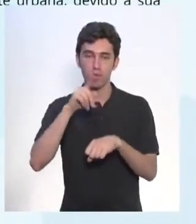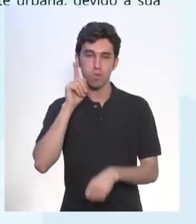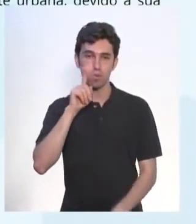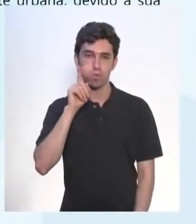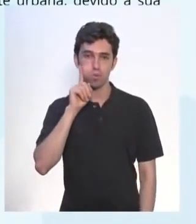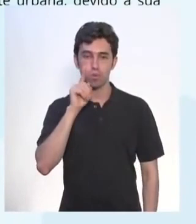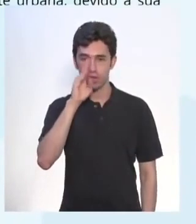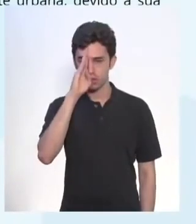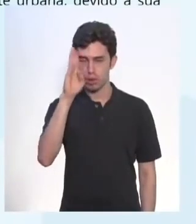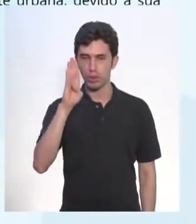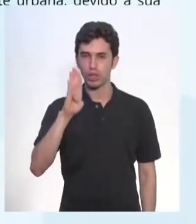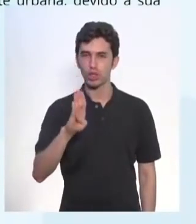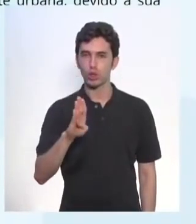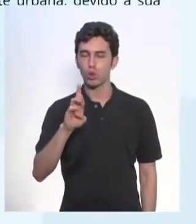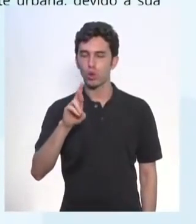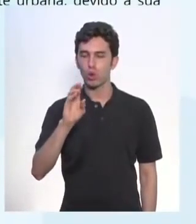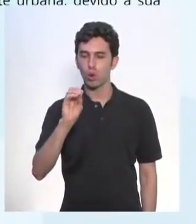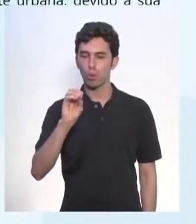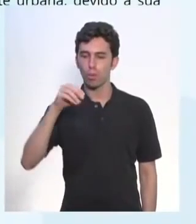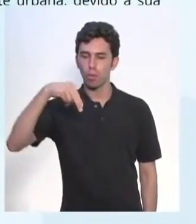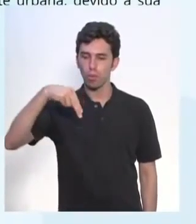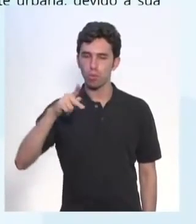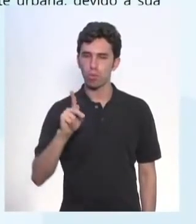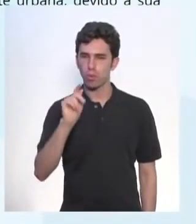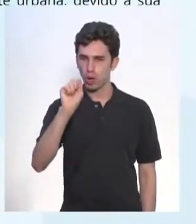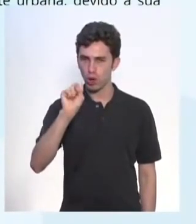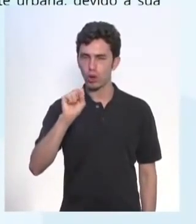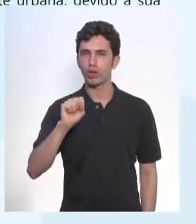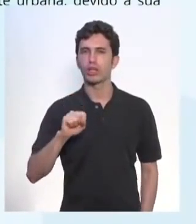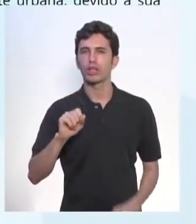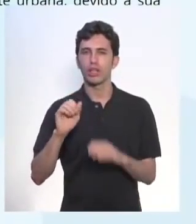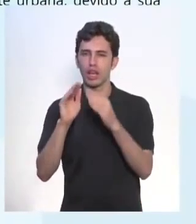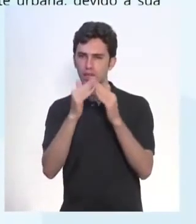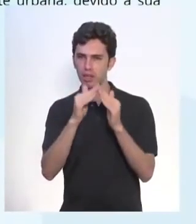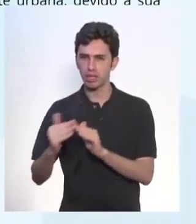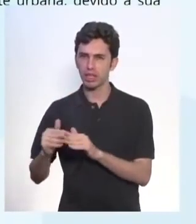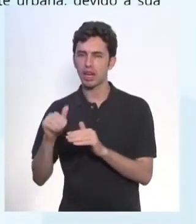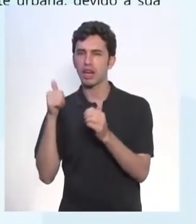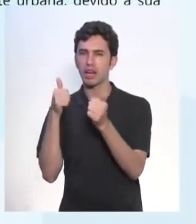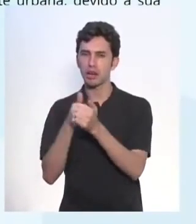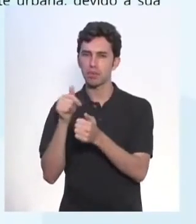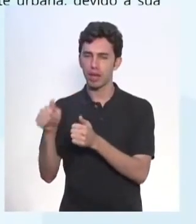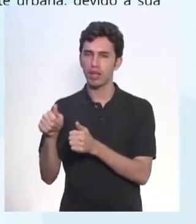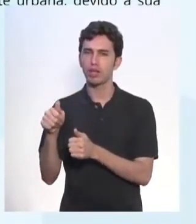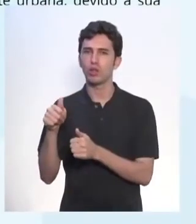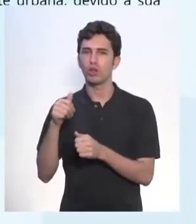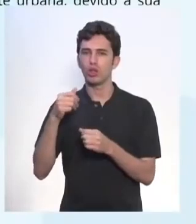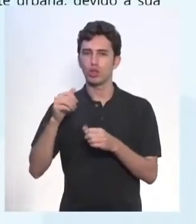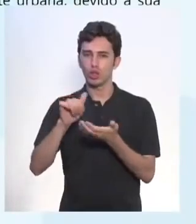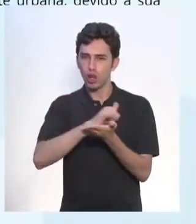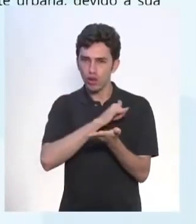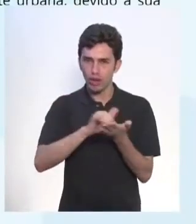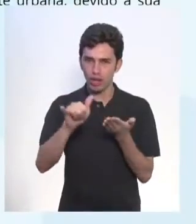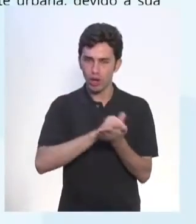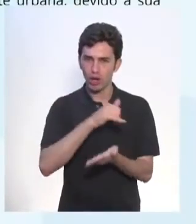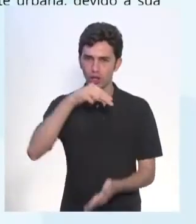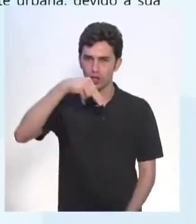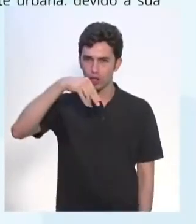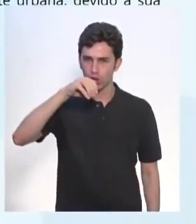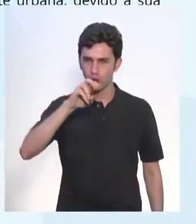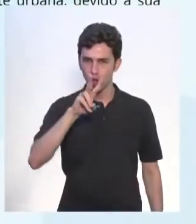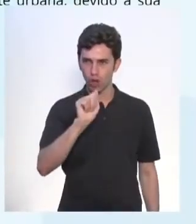do Bronx, Brooklyn, né, a região das periferias ali de Nova York, também começaram a adotar esse estilo de